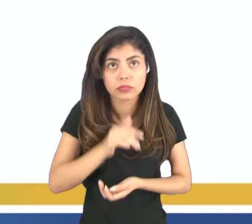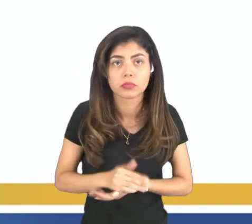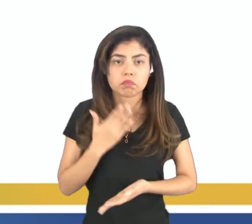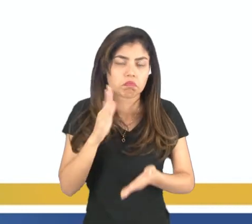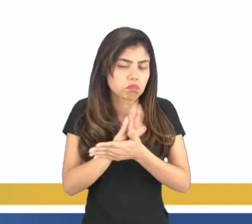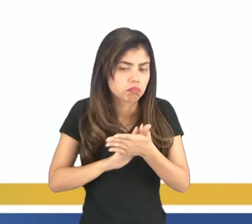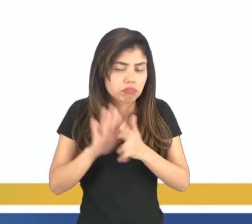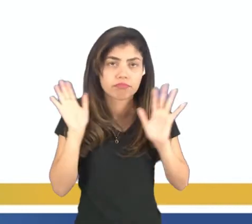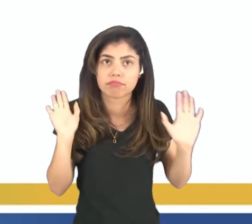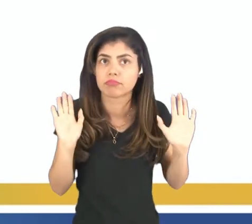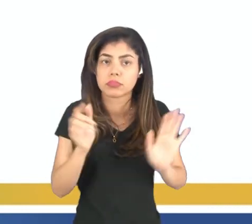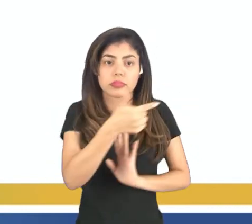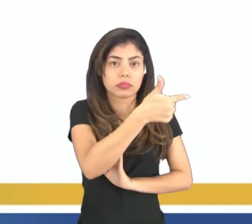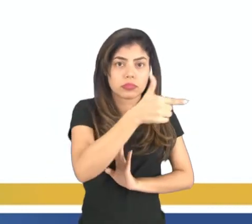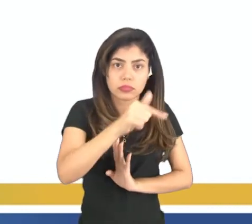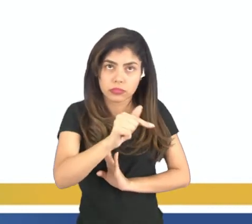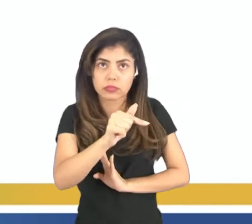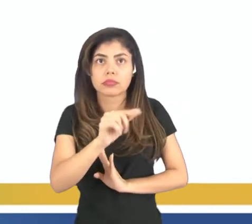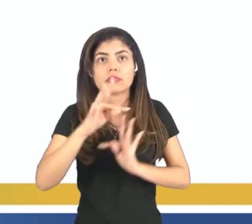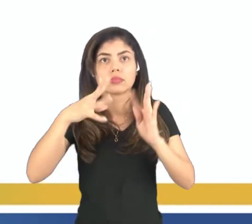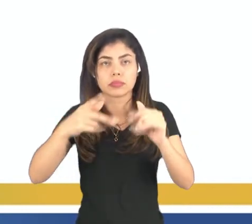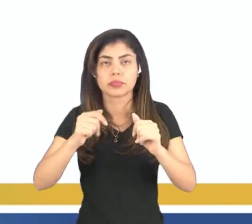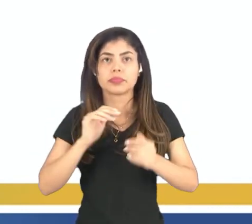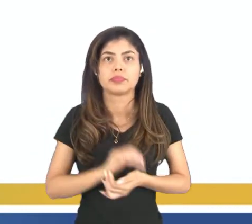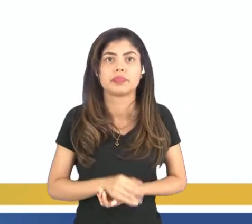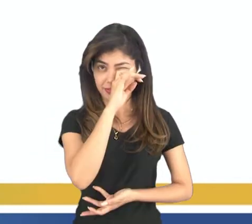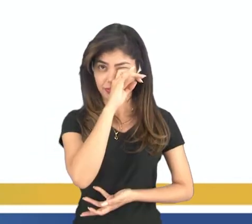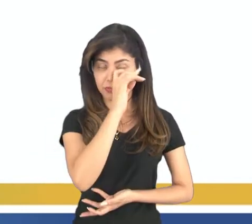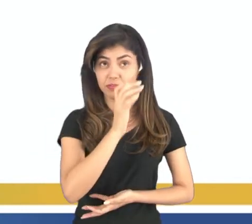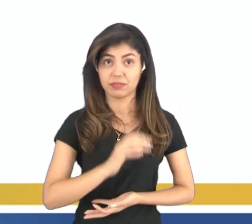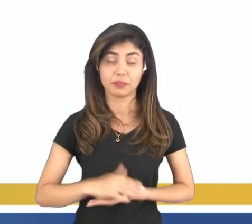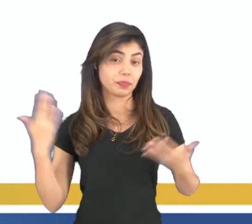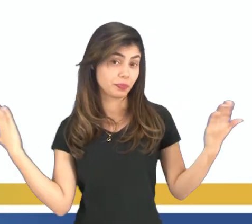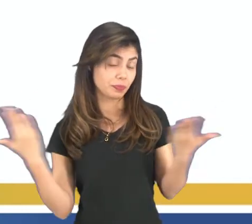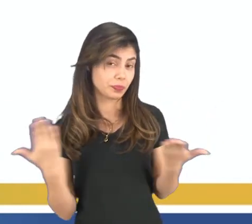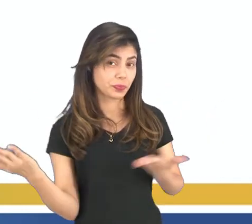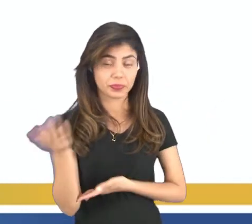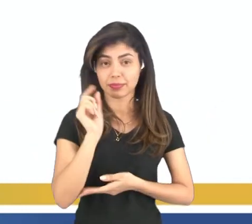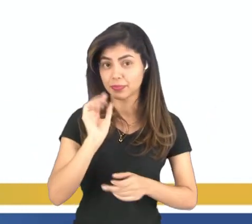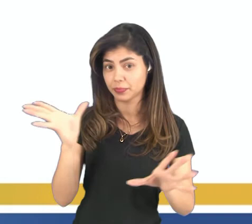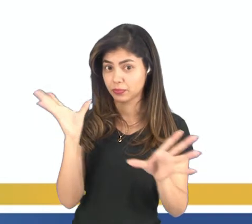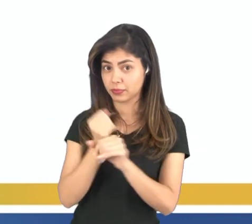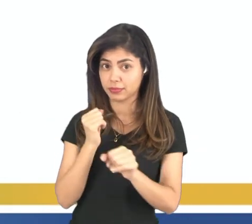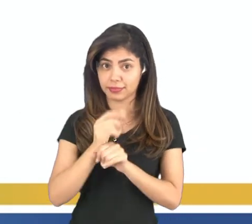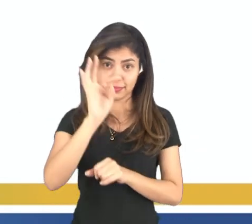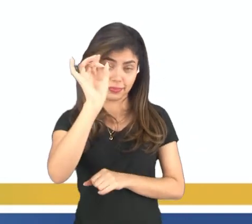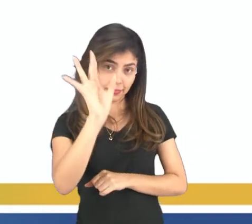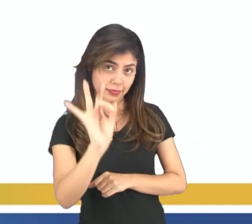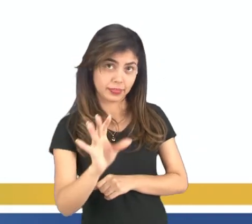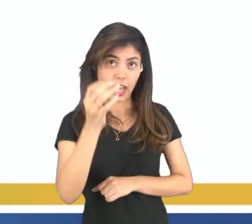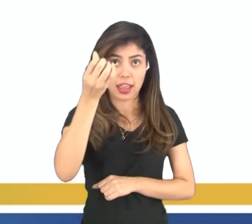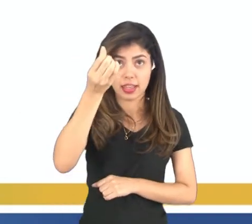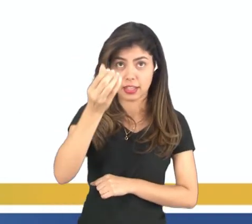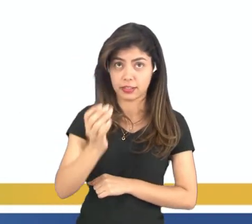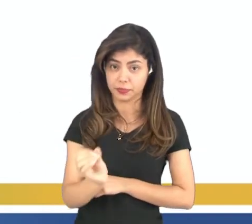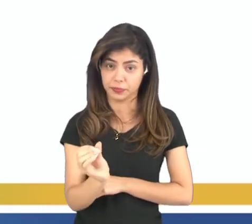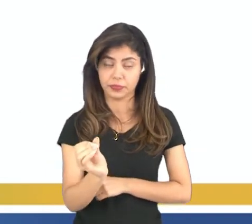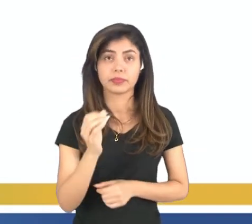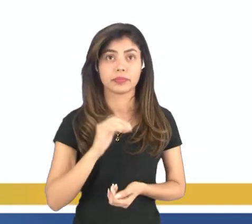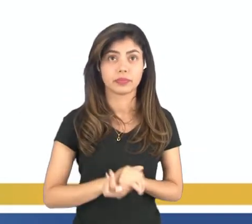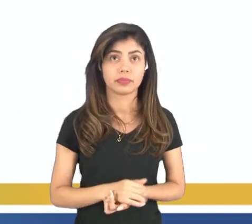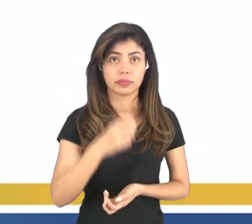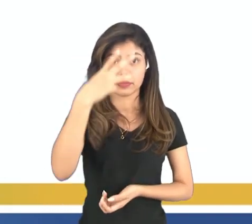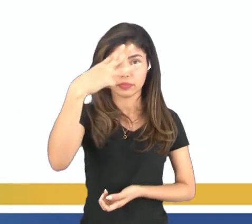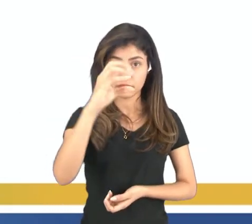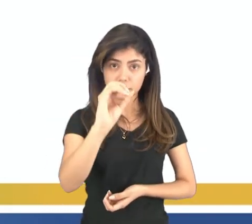como não tem nenhum gente coloco 17 todo de uma vez tá E agora a gente vai fazer essa soma aí tá Pessoal vocês mais nada